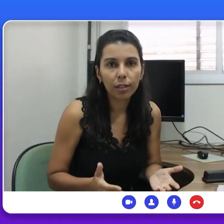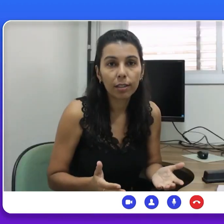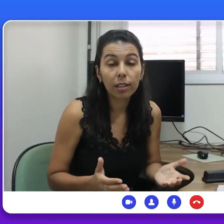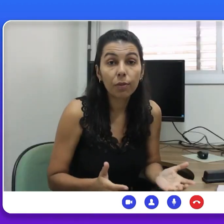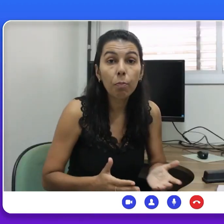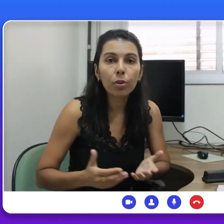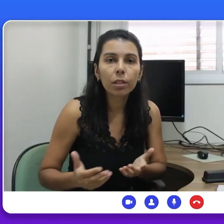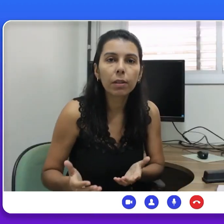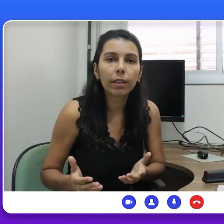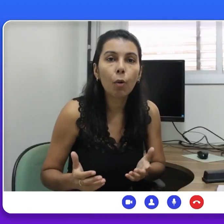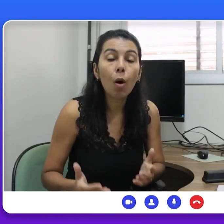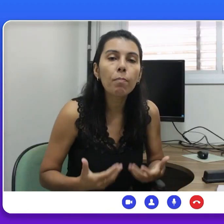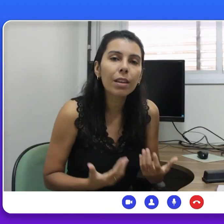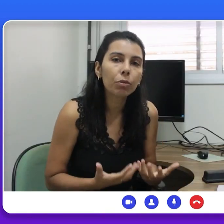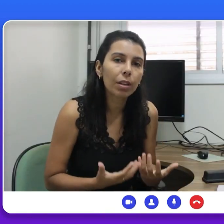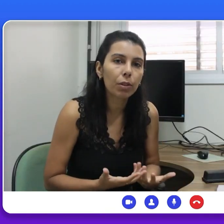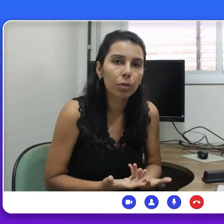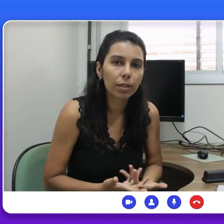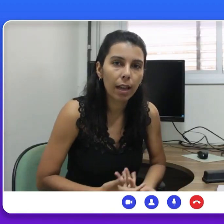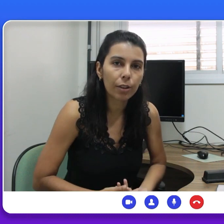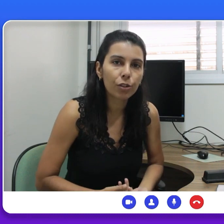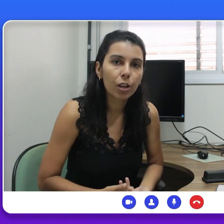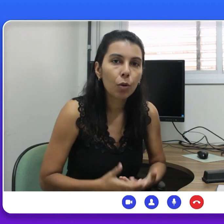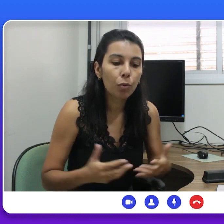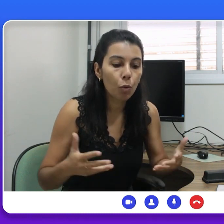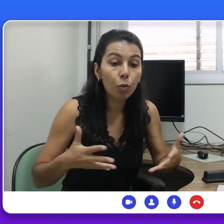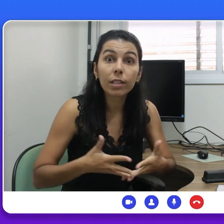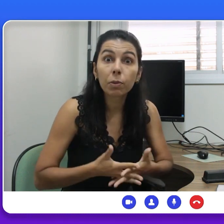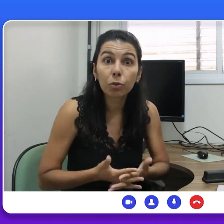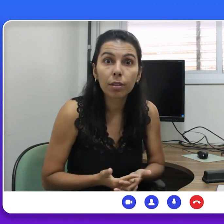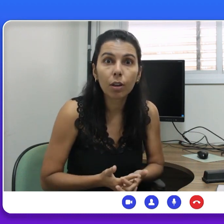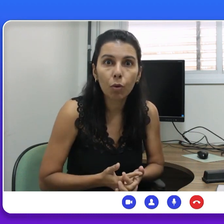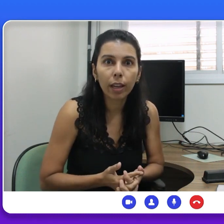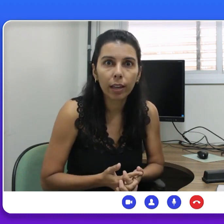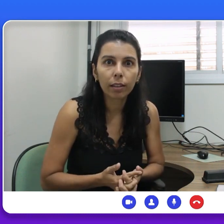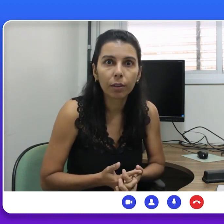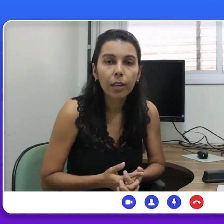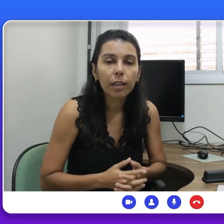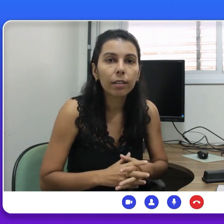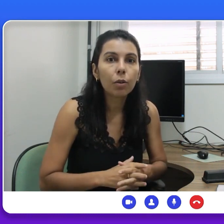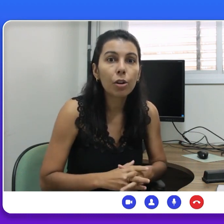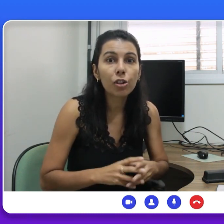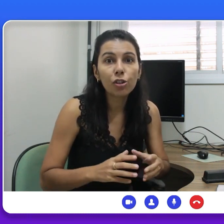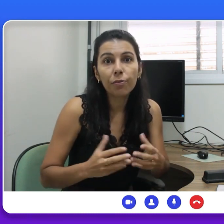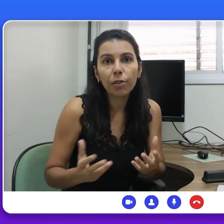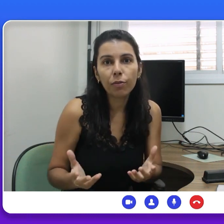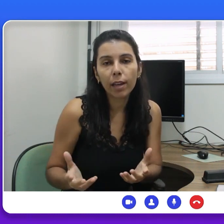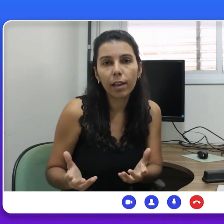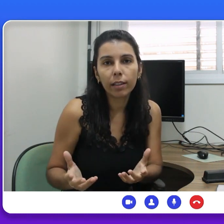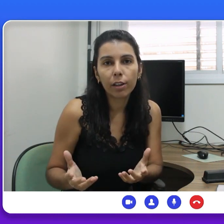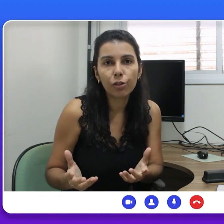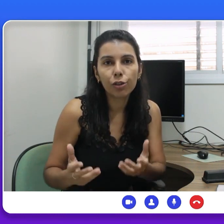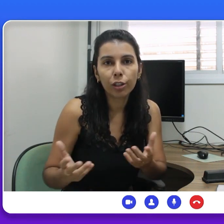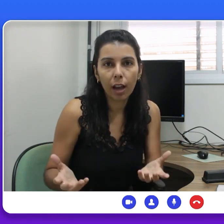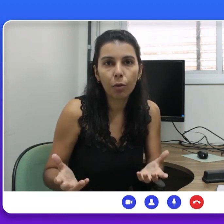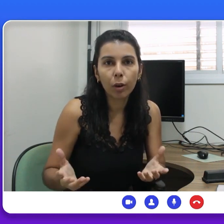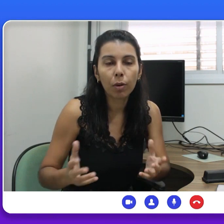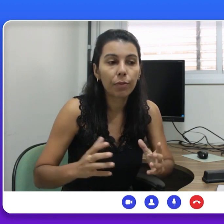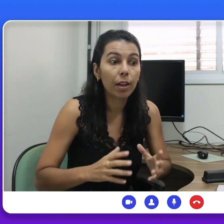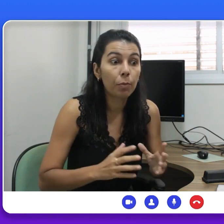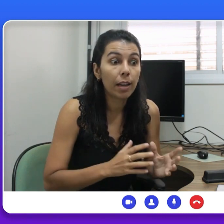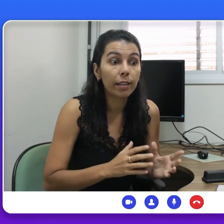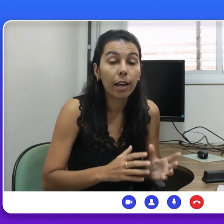redes sociais elas vão possibilitar um aumento na velocidade com que as pessoas se conectam. Então, a gente já vive uma realidade